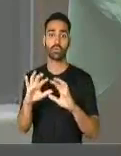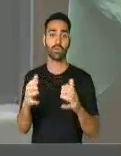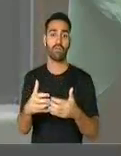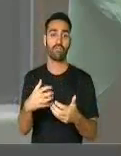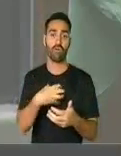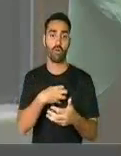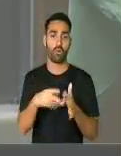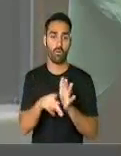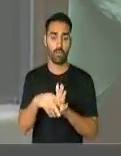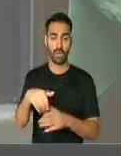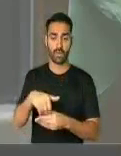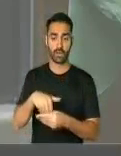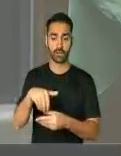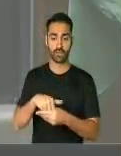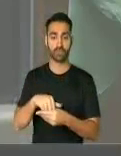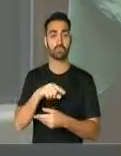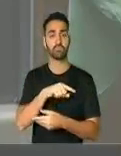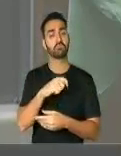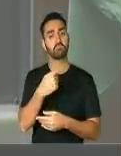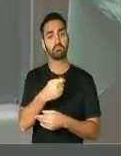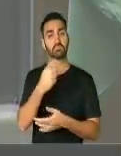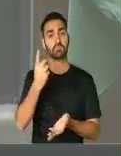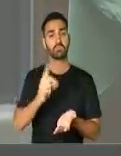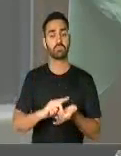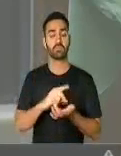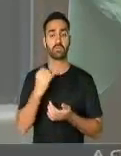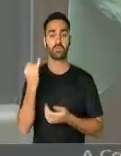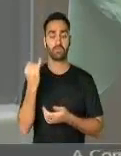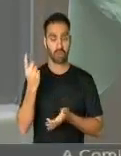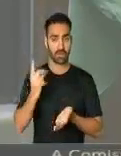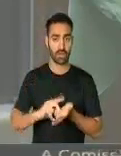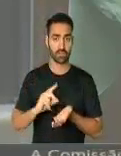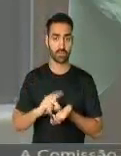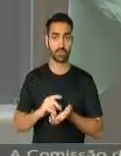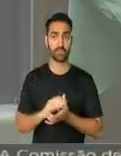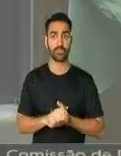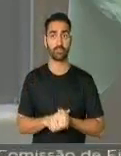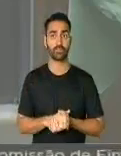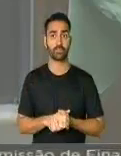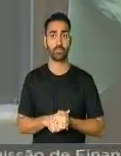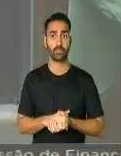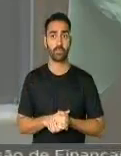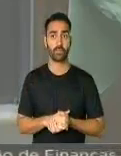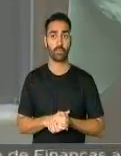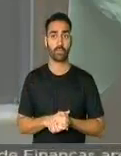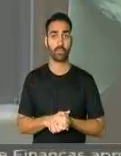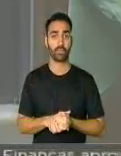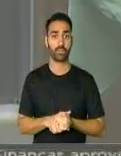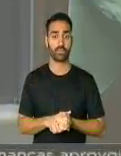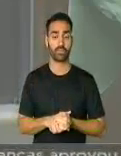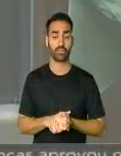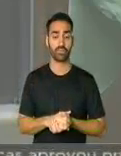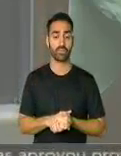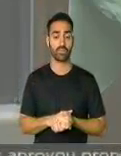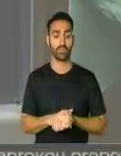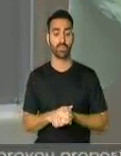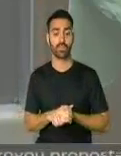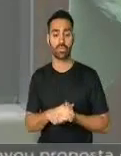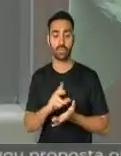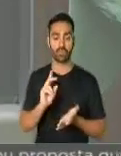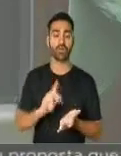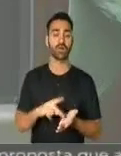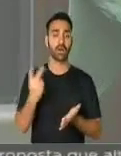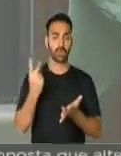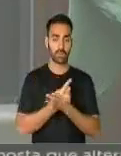a eleição foi ganha e isso é verdade isso é verdade ning tem como ninguém aqui tem como negar o que aconteceu